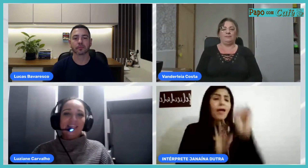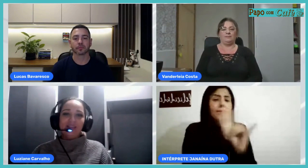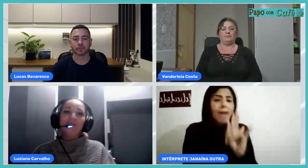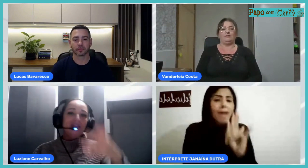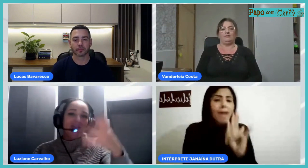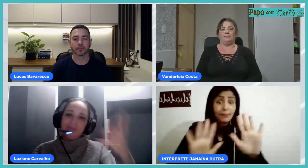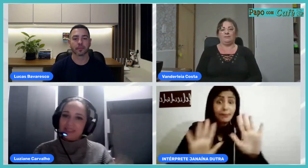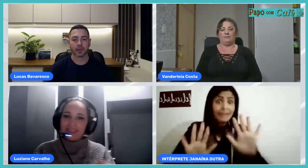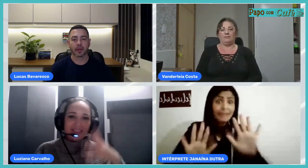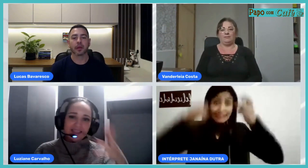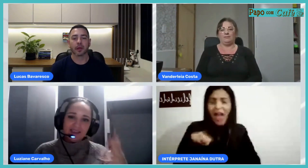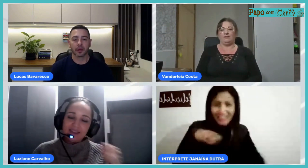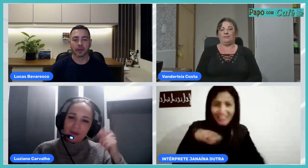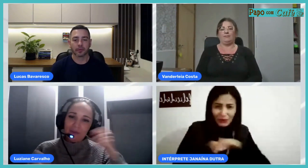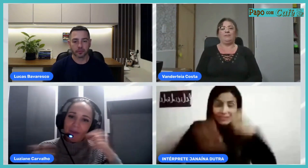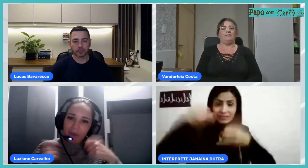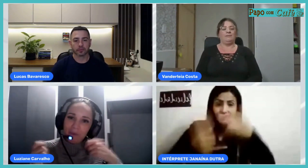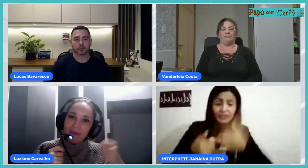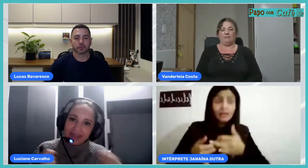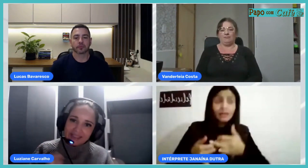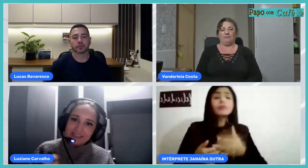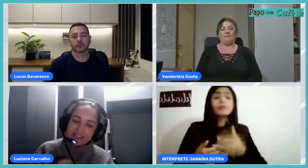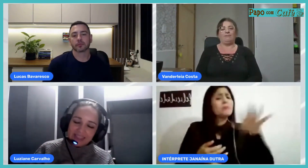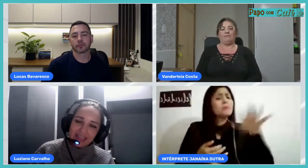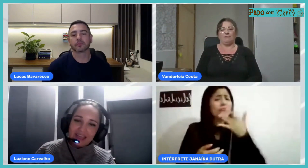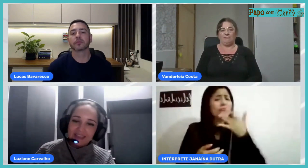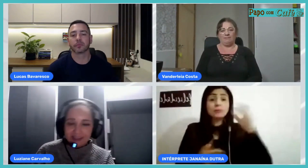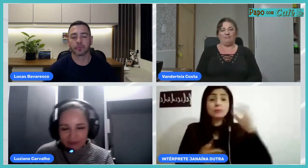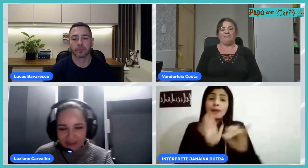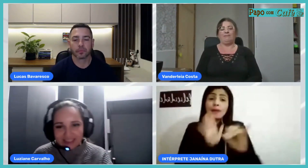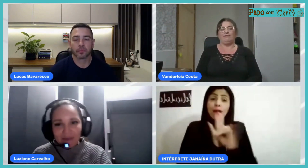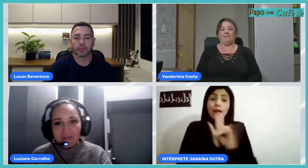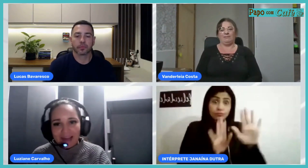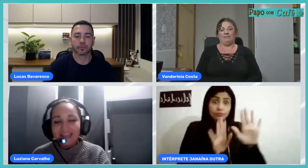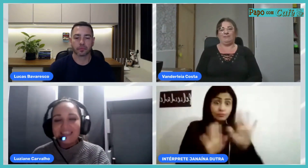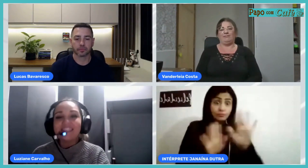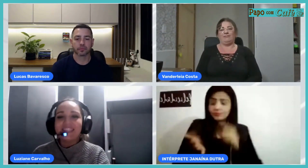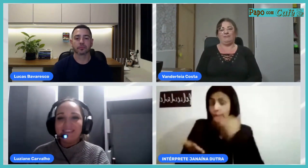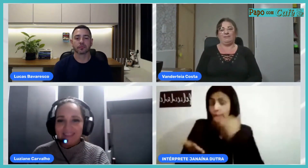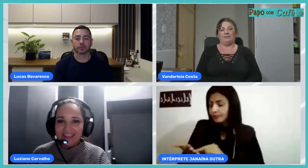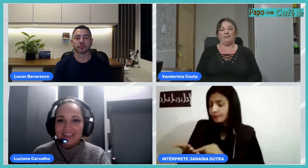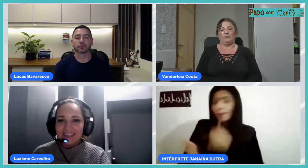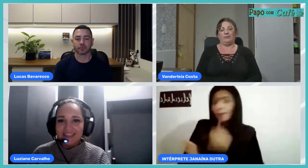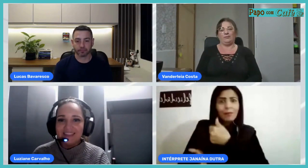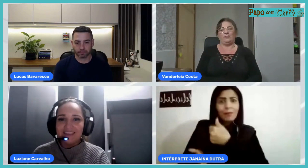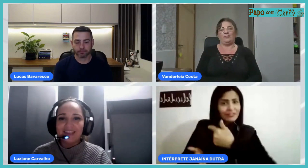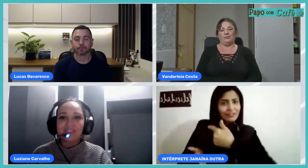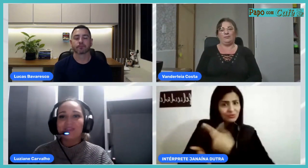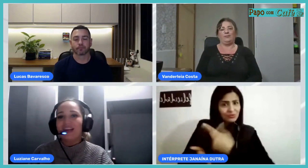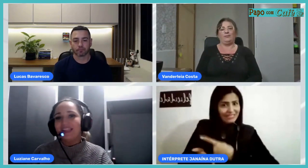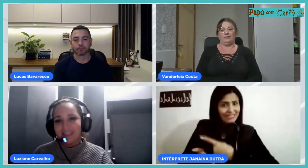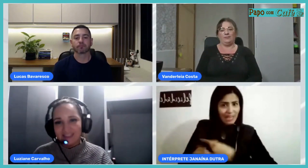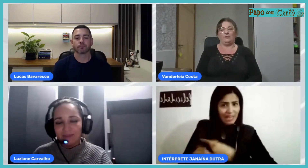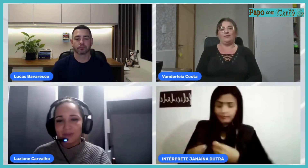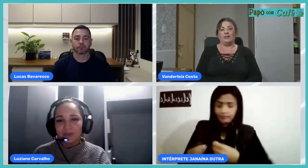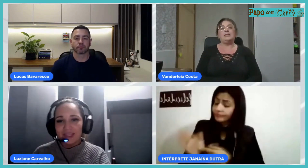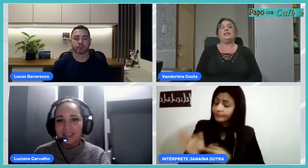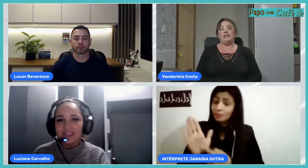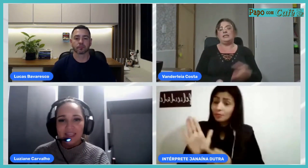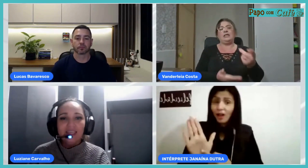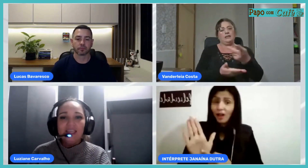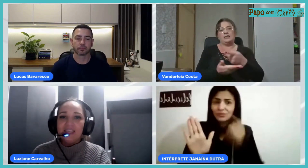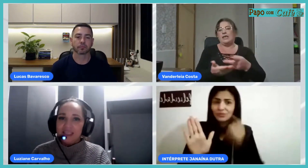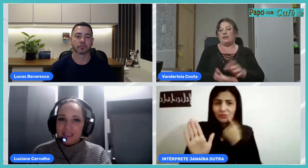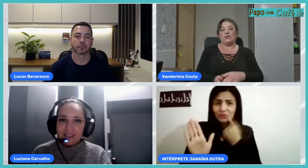faz. Enfim, planilha, né, o papel para desenhar e talvez não para escrever ali as frases em